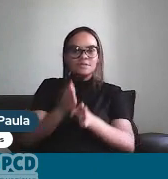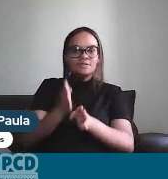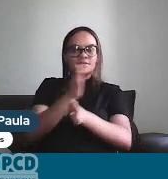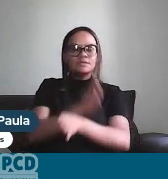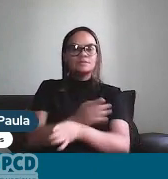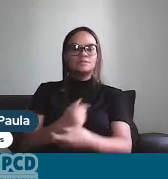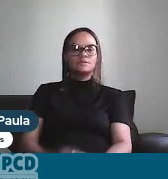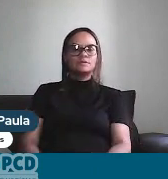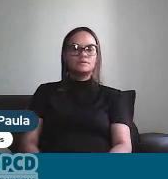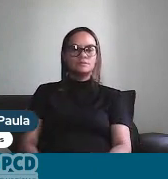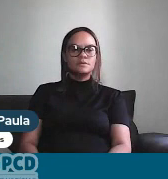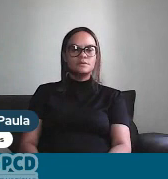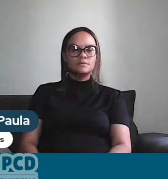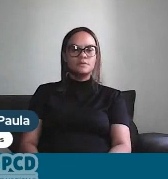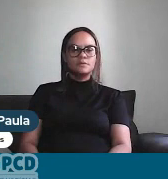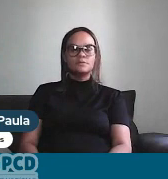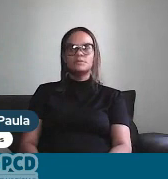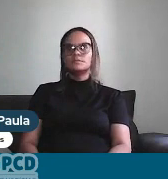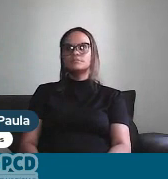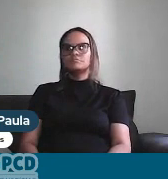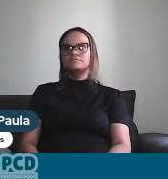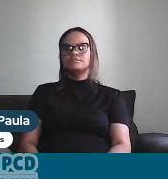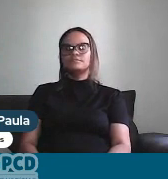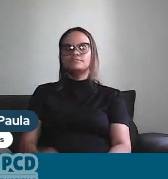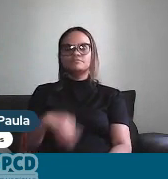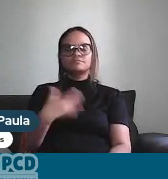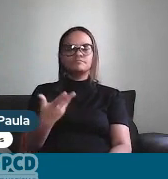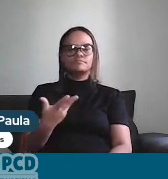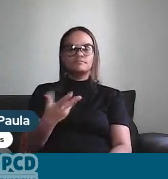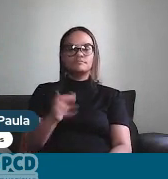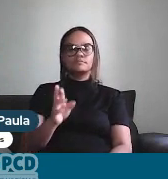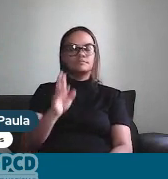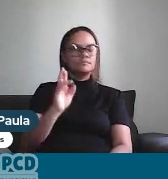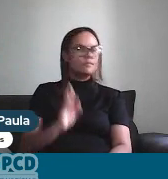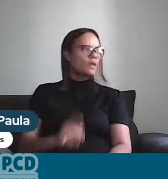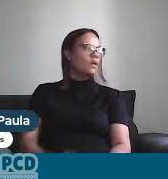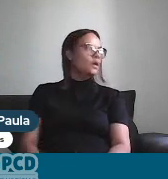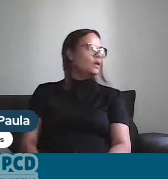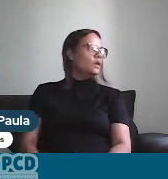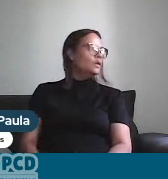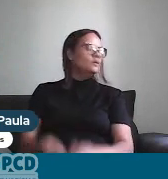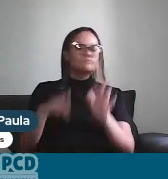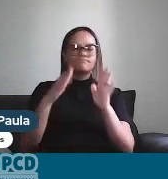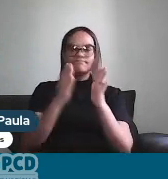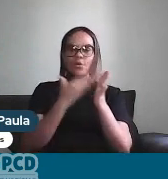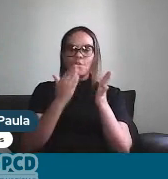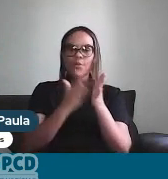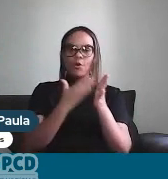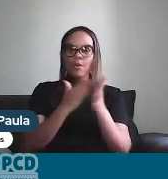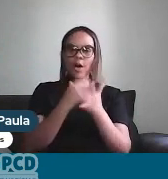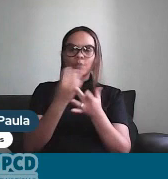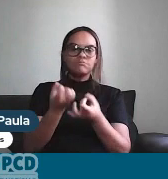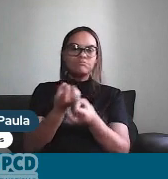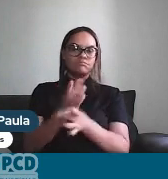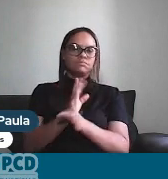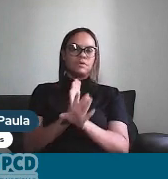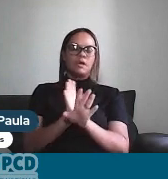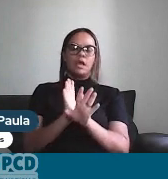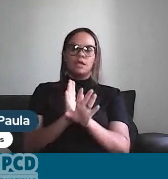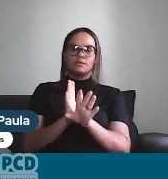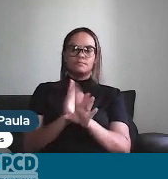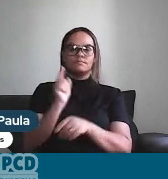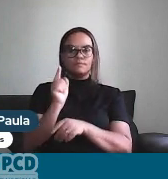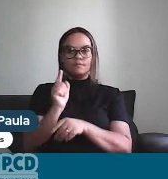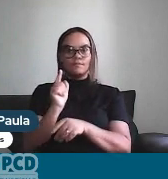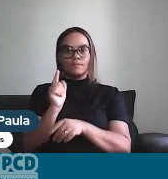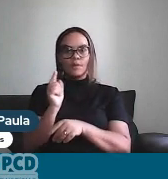Antecipadamente se escolhem os domicílios que vão responder ao caderno completo. Então, uma vez eu respondi,